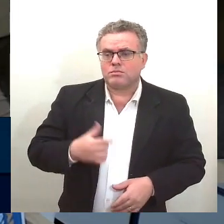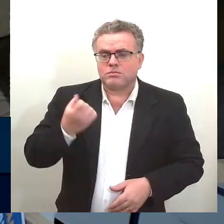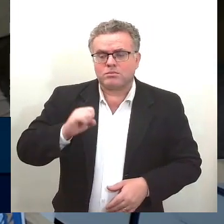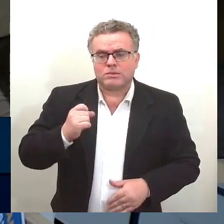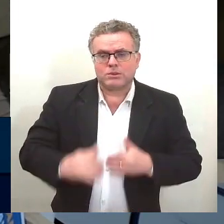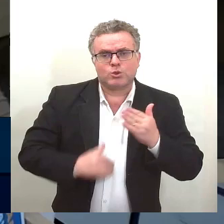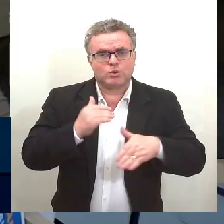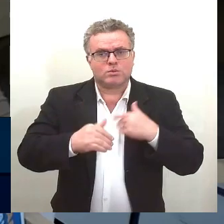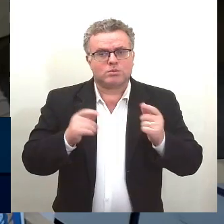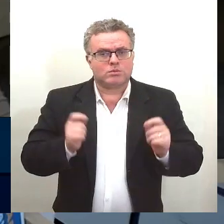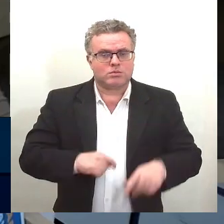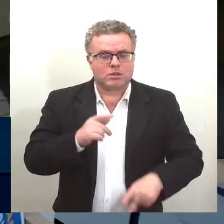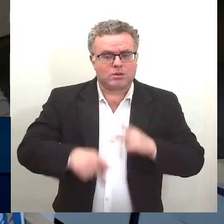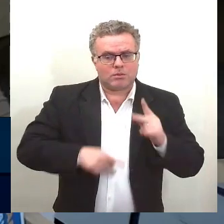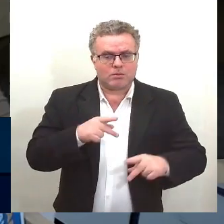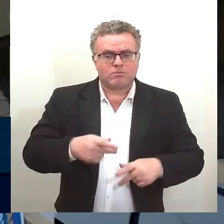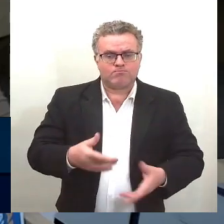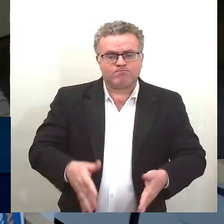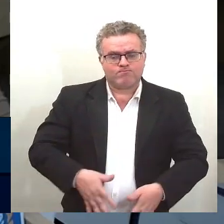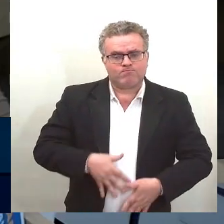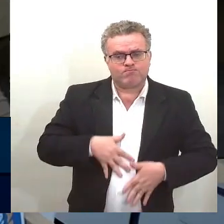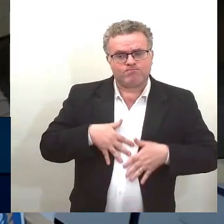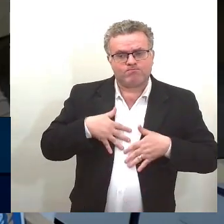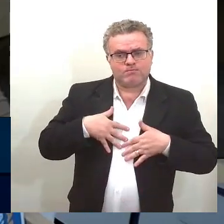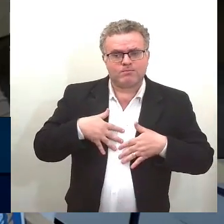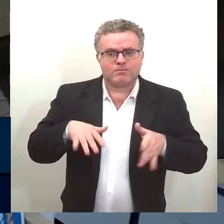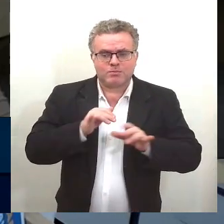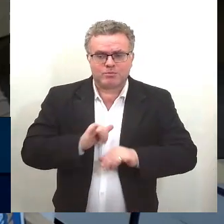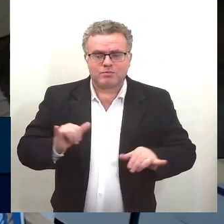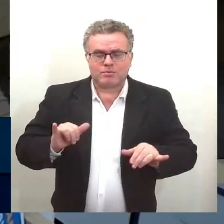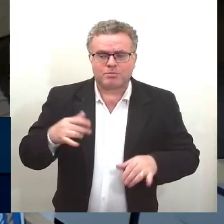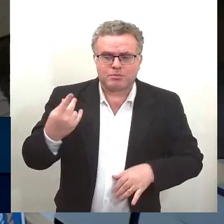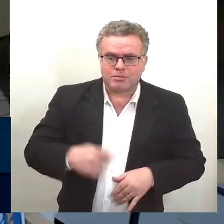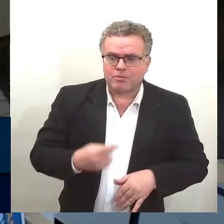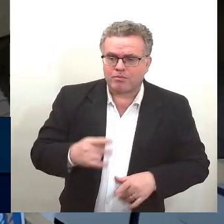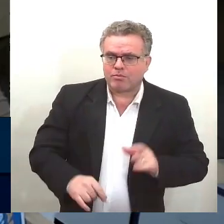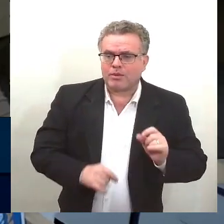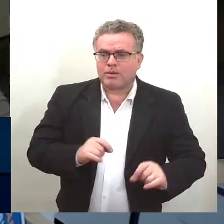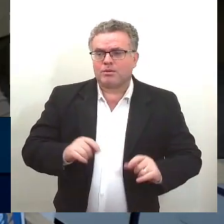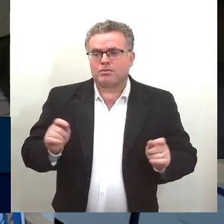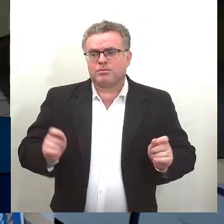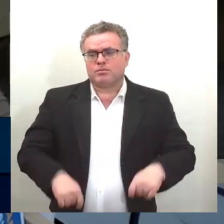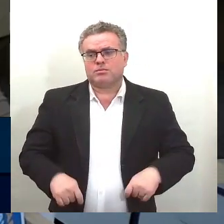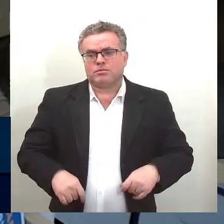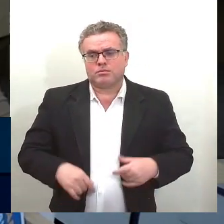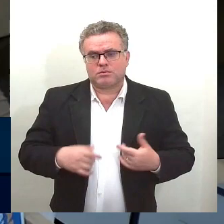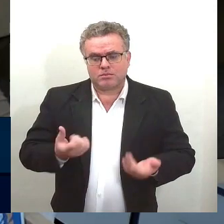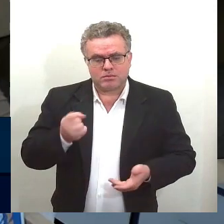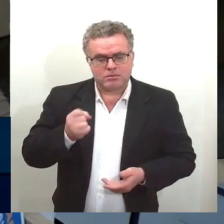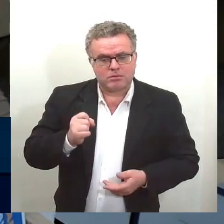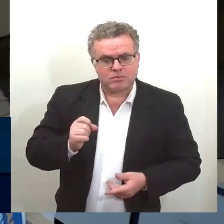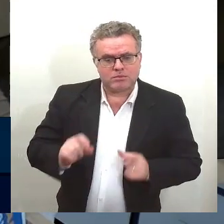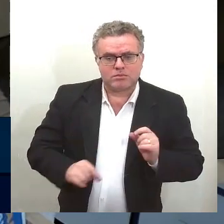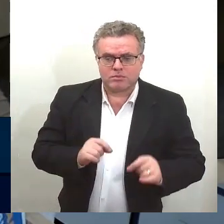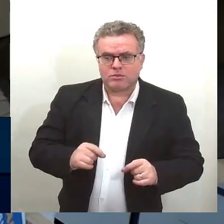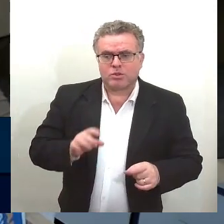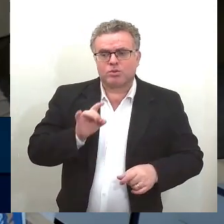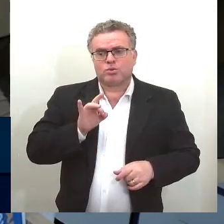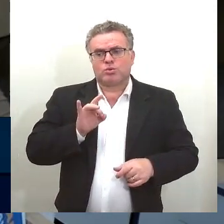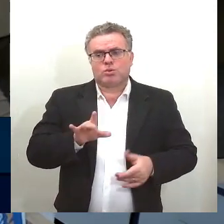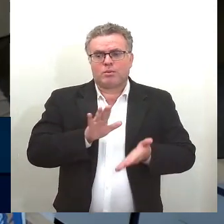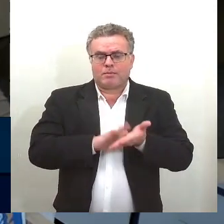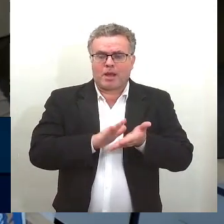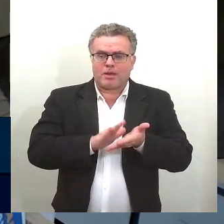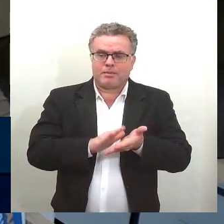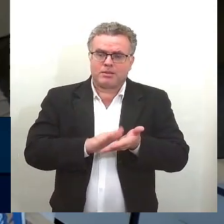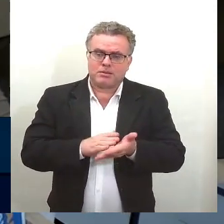de dizer que são sergipanos, que estão aqui no nosso estado de Sergipe. Então, só parabenizar, ter toda essa explanação